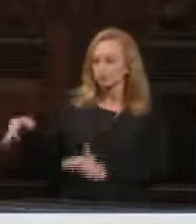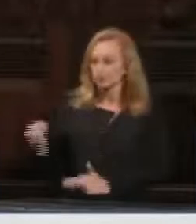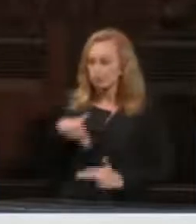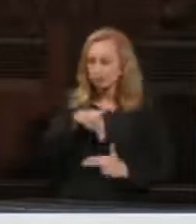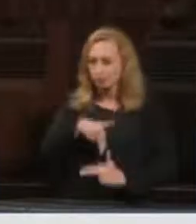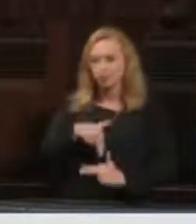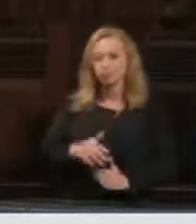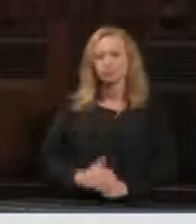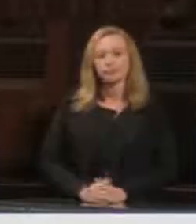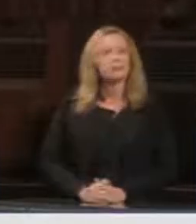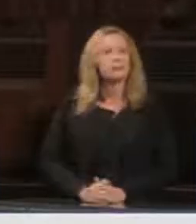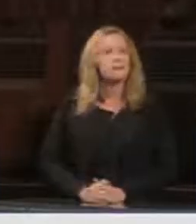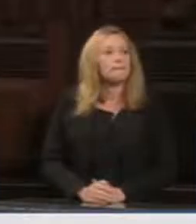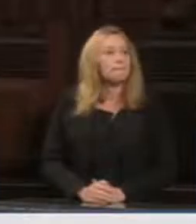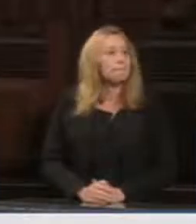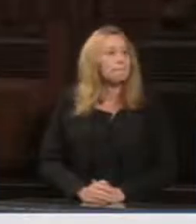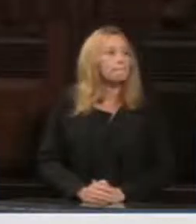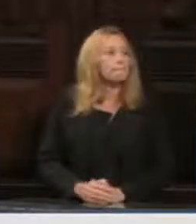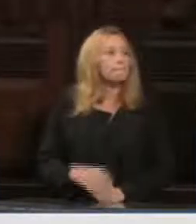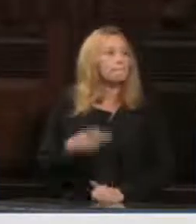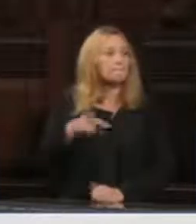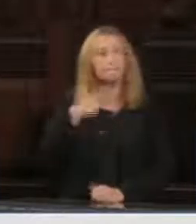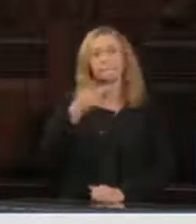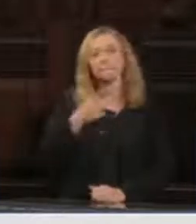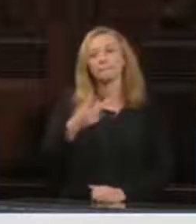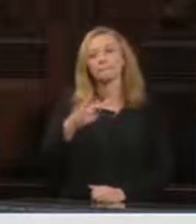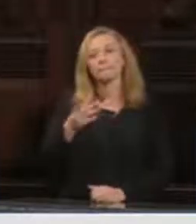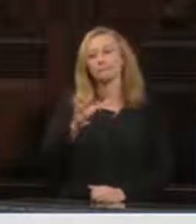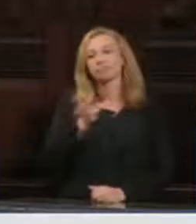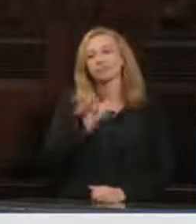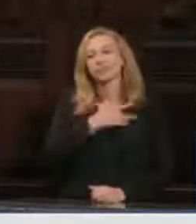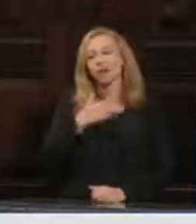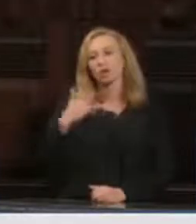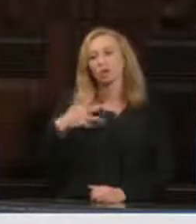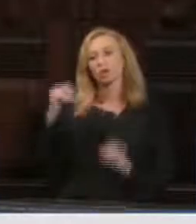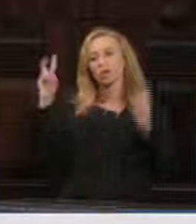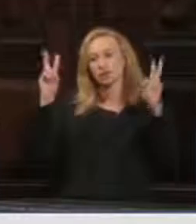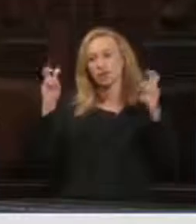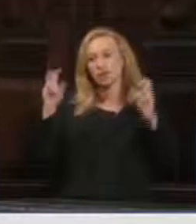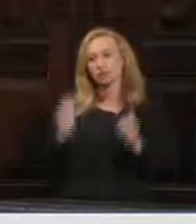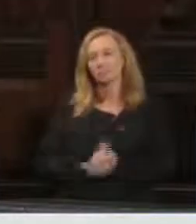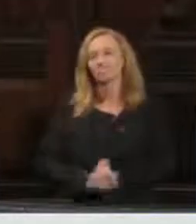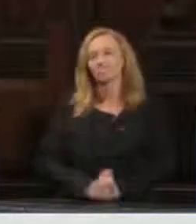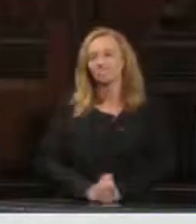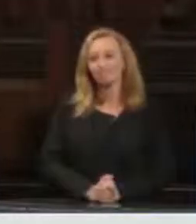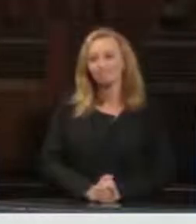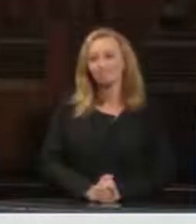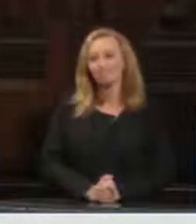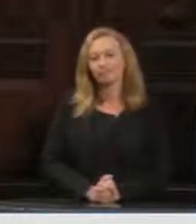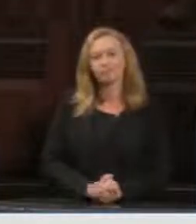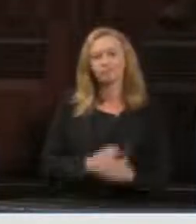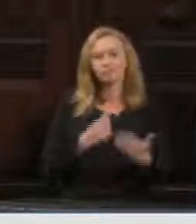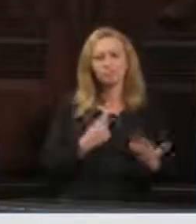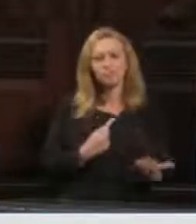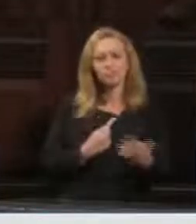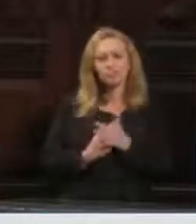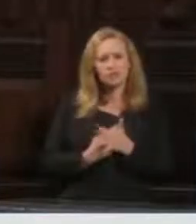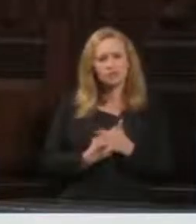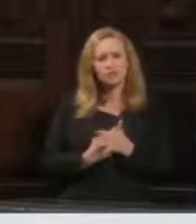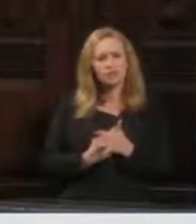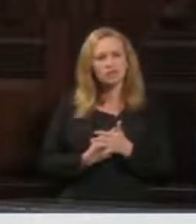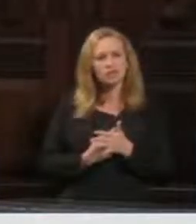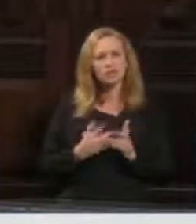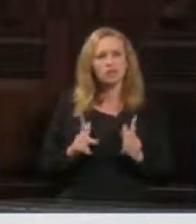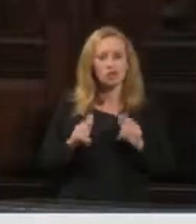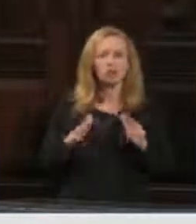para falar sobre saúde e defender, assim como vários deputados aqui